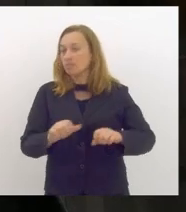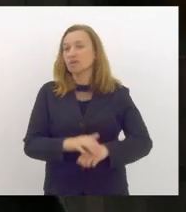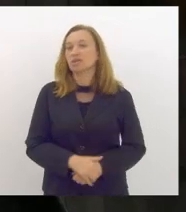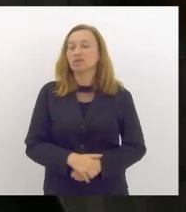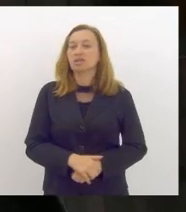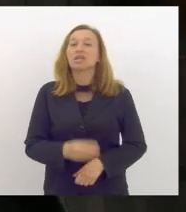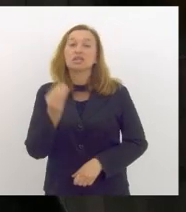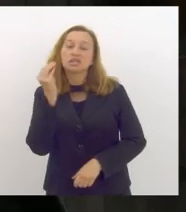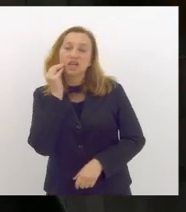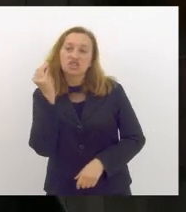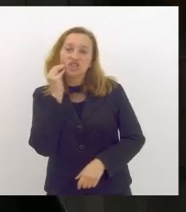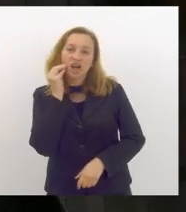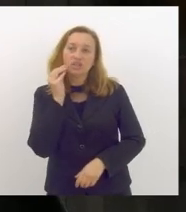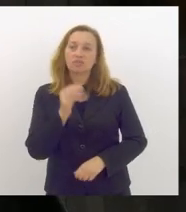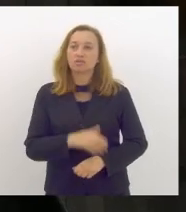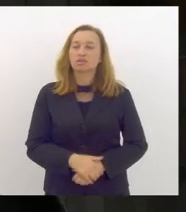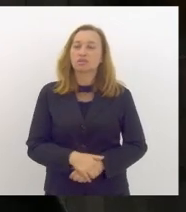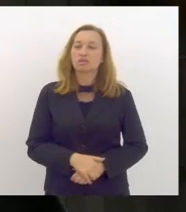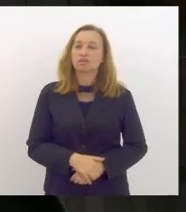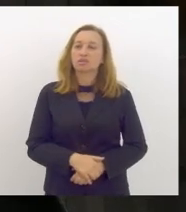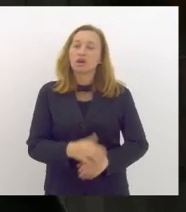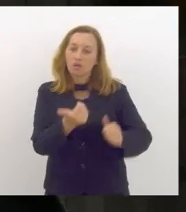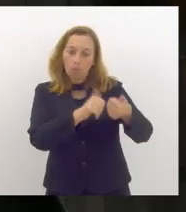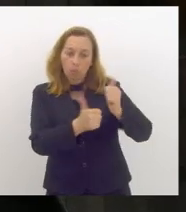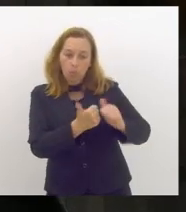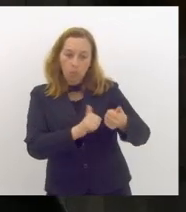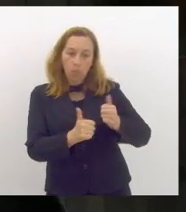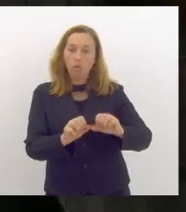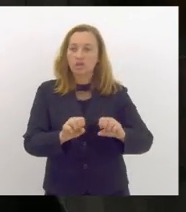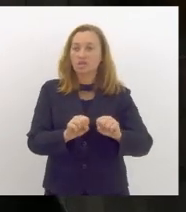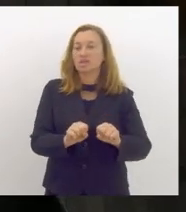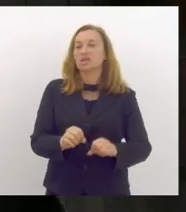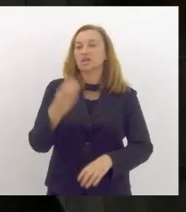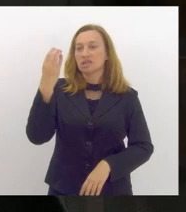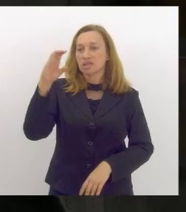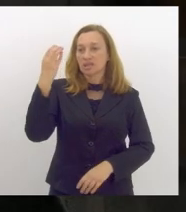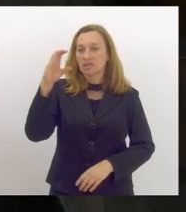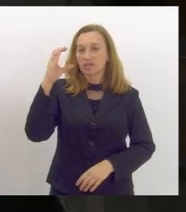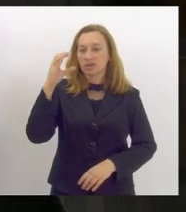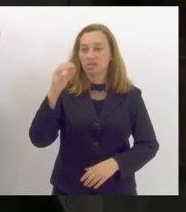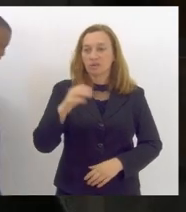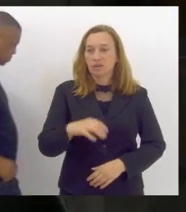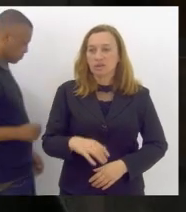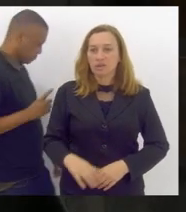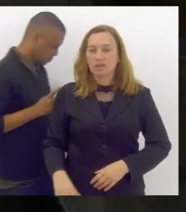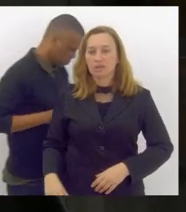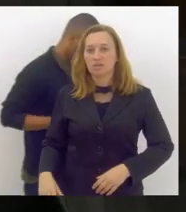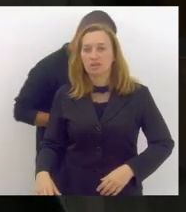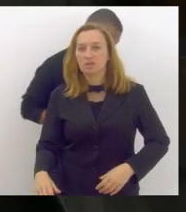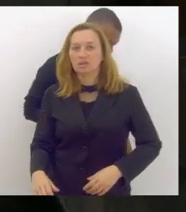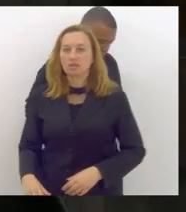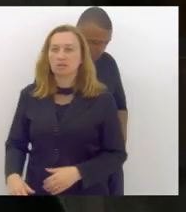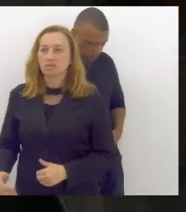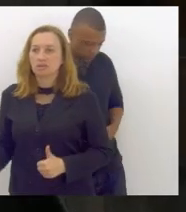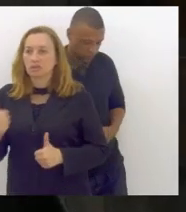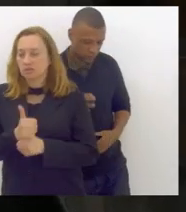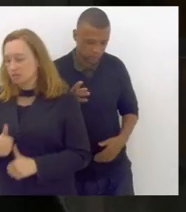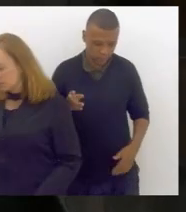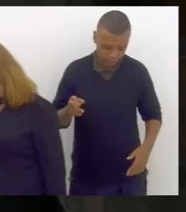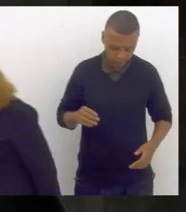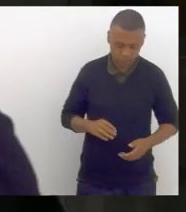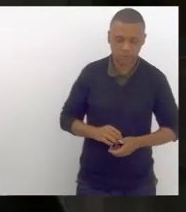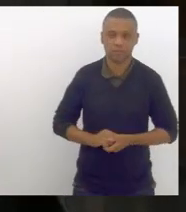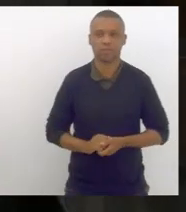testado é um sistema analisado cientificamente é um sistema que vem a eleição